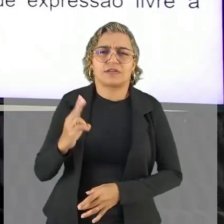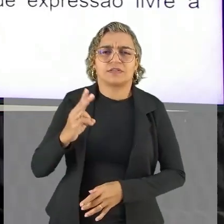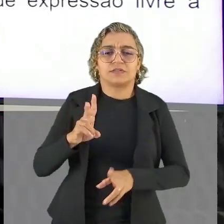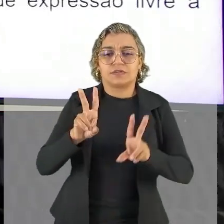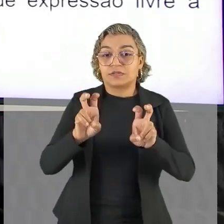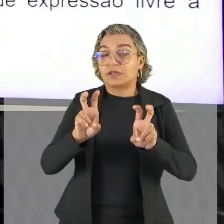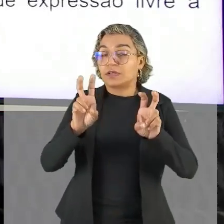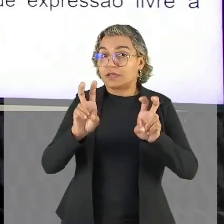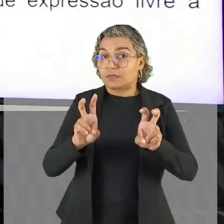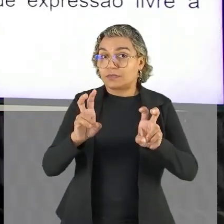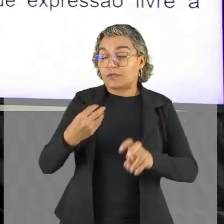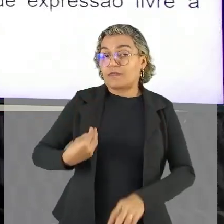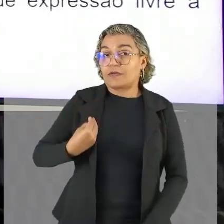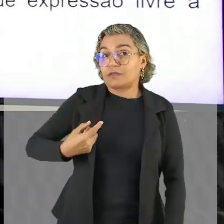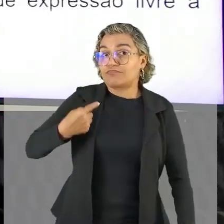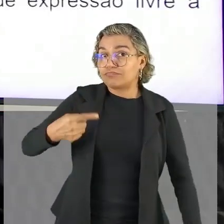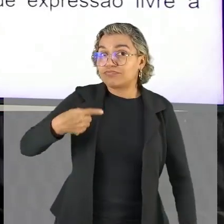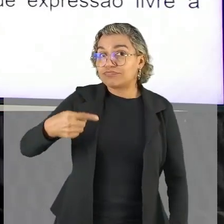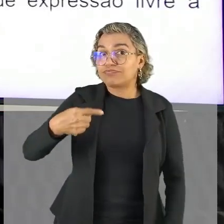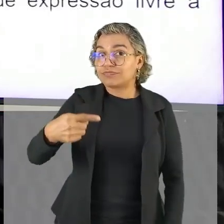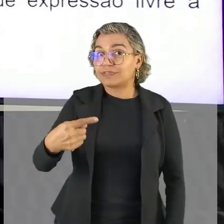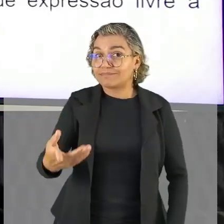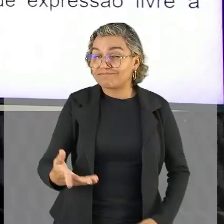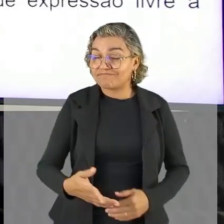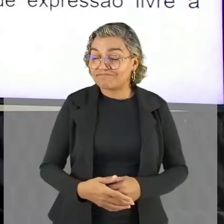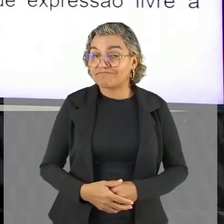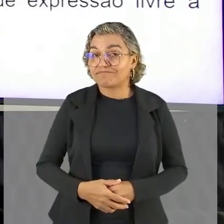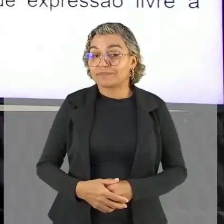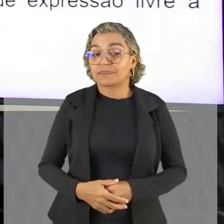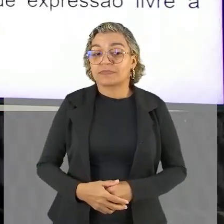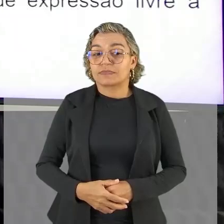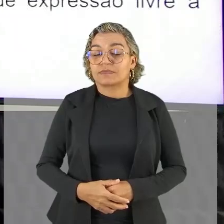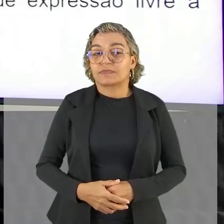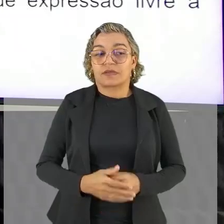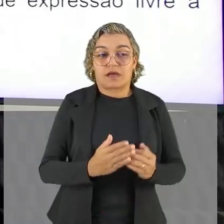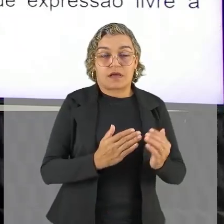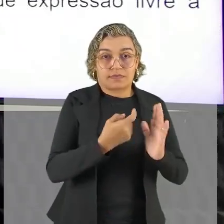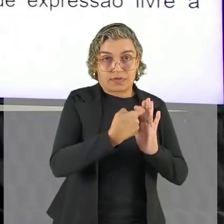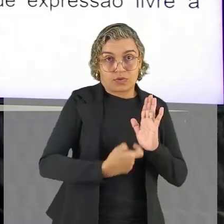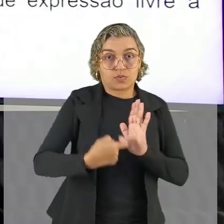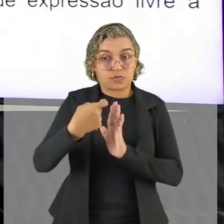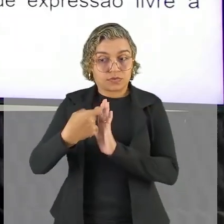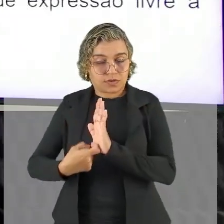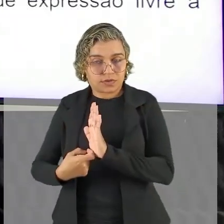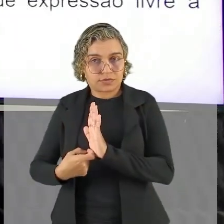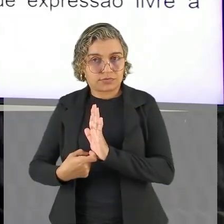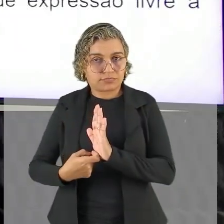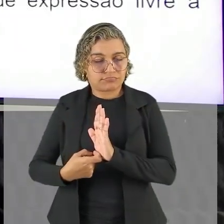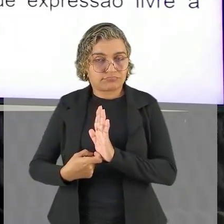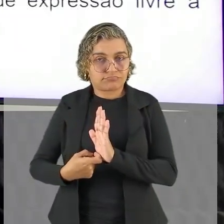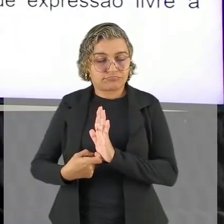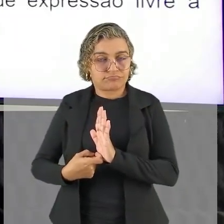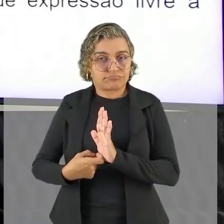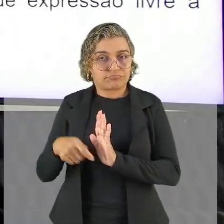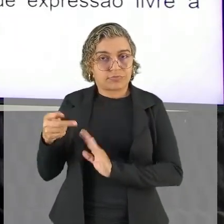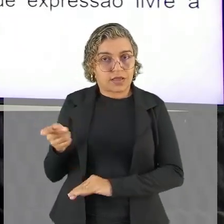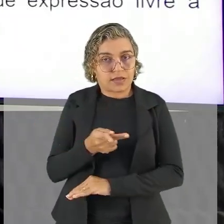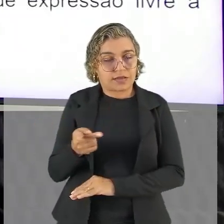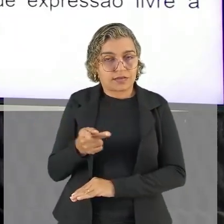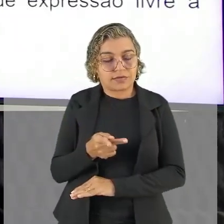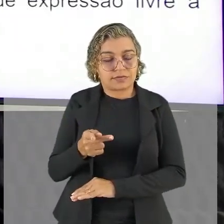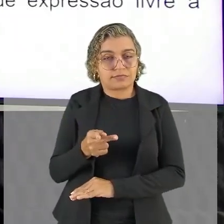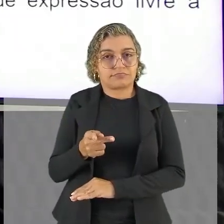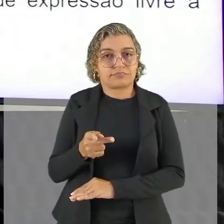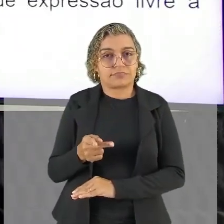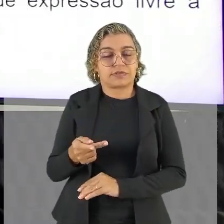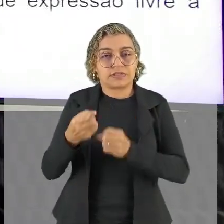do cotidiano. Lembrando que ambos os textos falam de quê? De palavras para